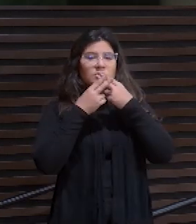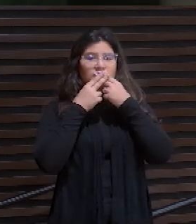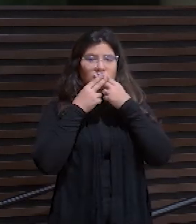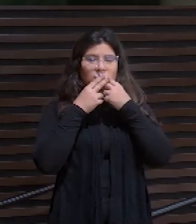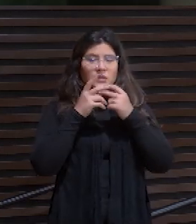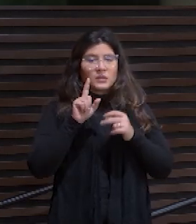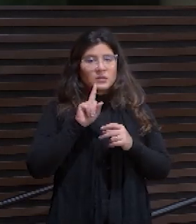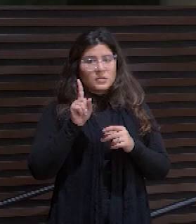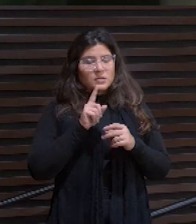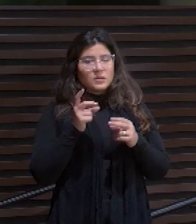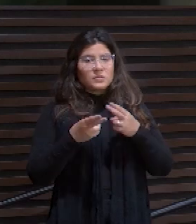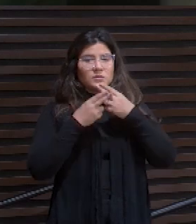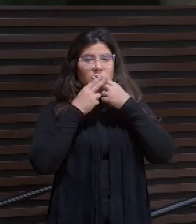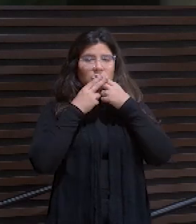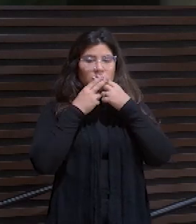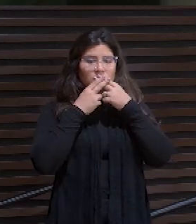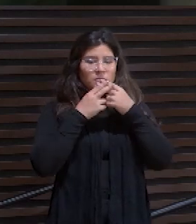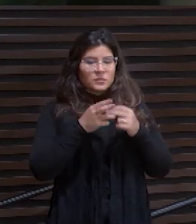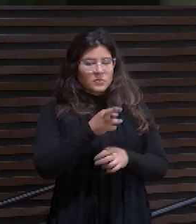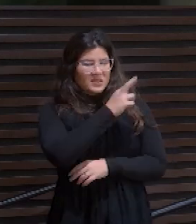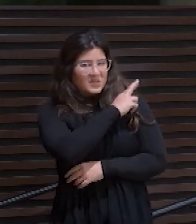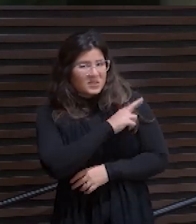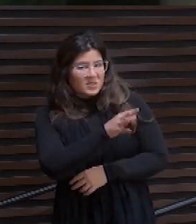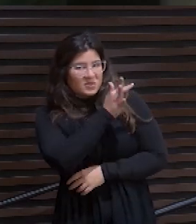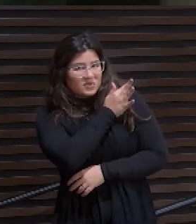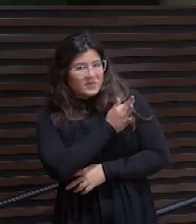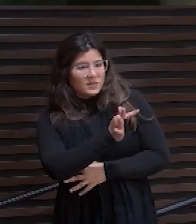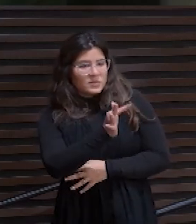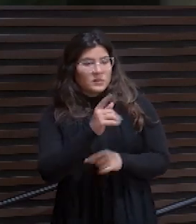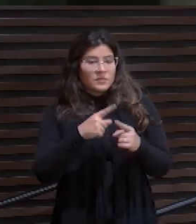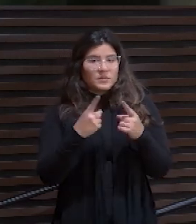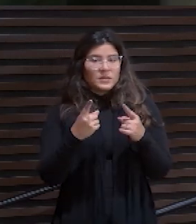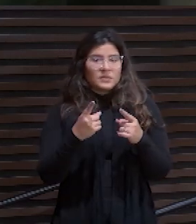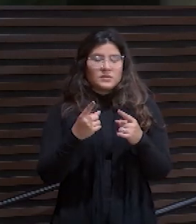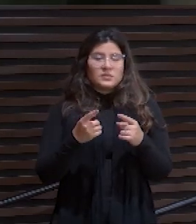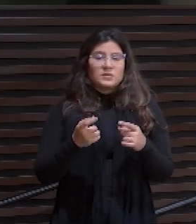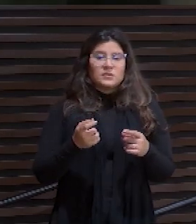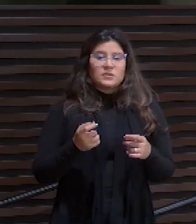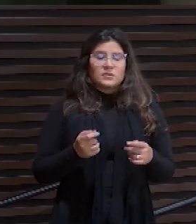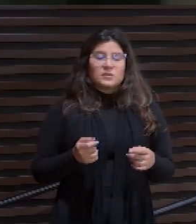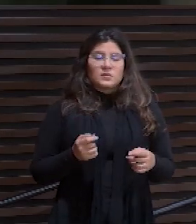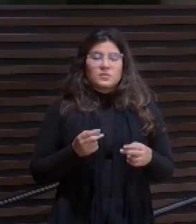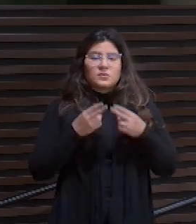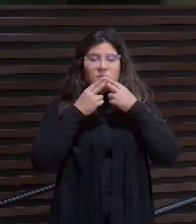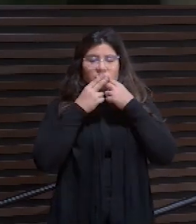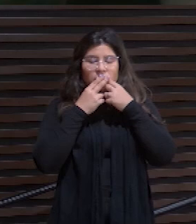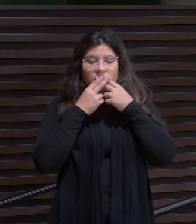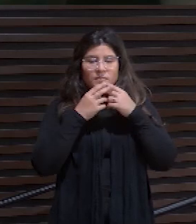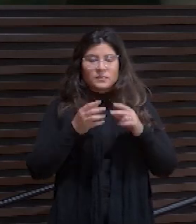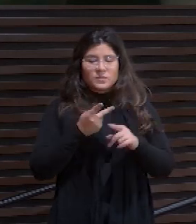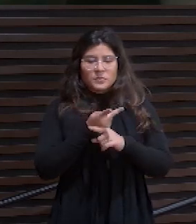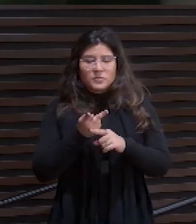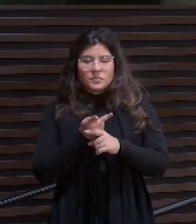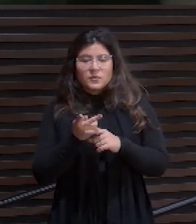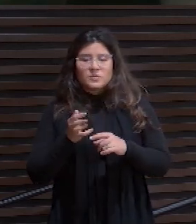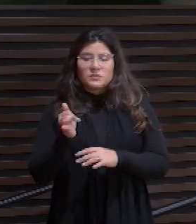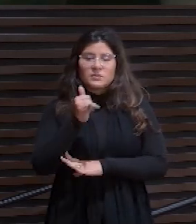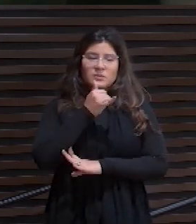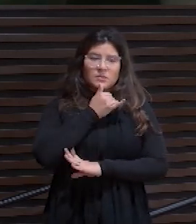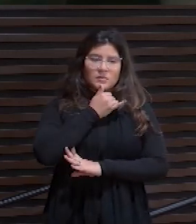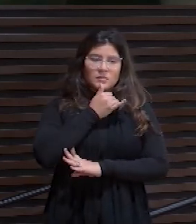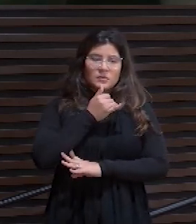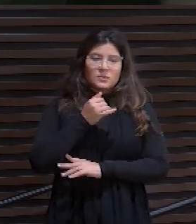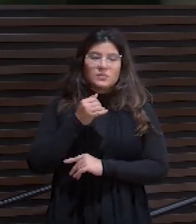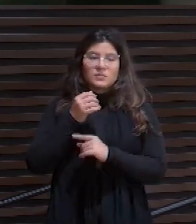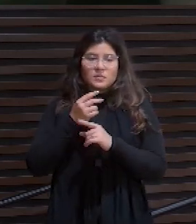não um jejum legalista da religião, mas um jejum voluntário de busca ao Senhor, de lamento ao Senhor. Esse sim seria compatível.